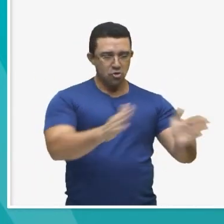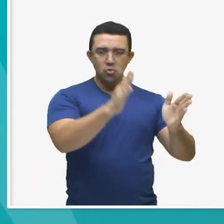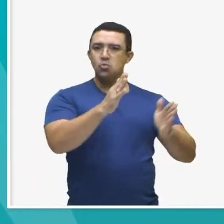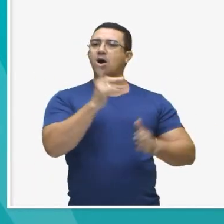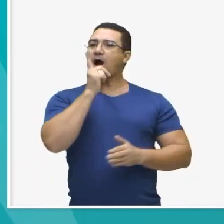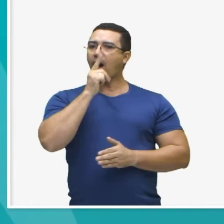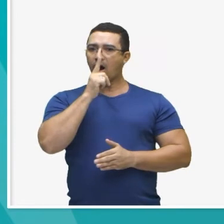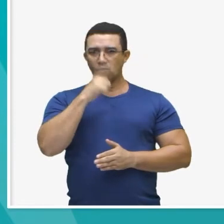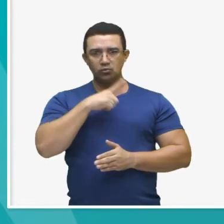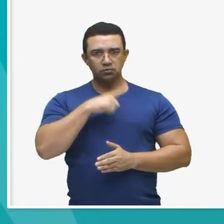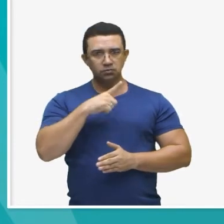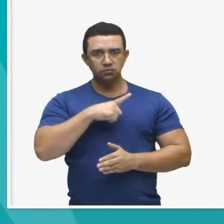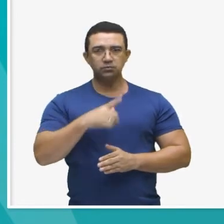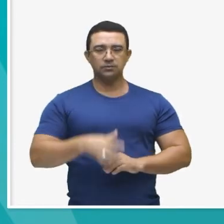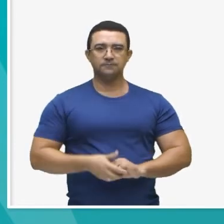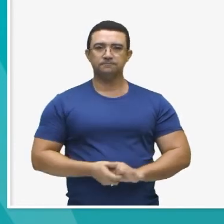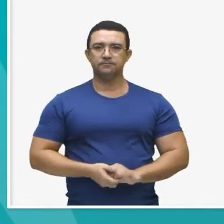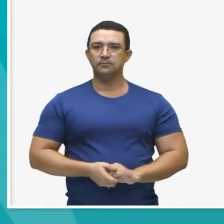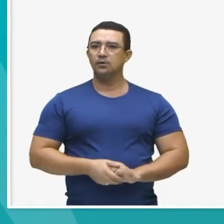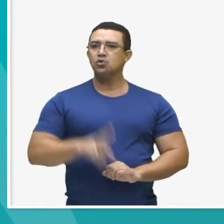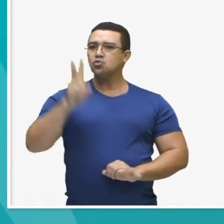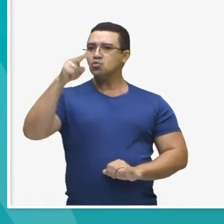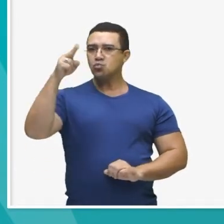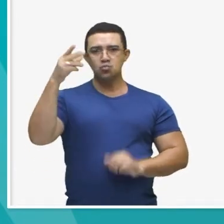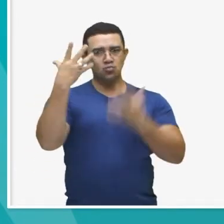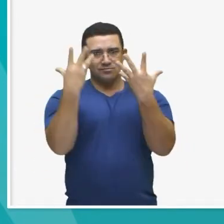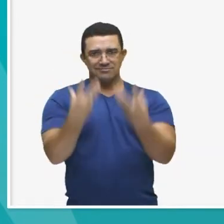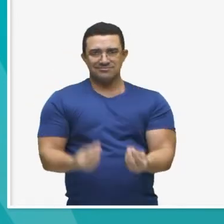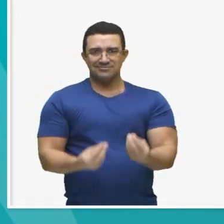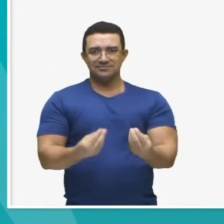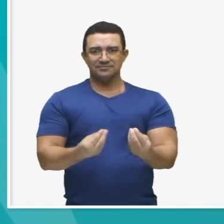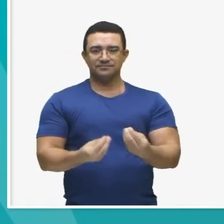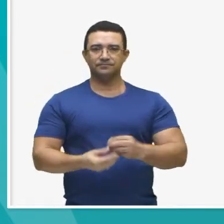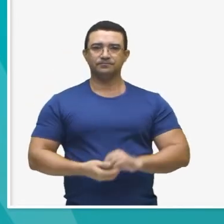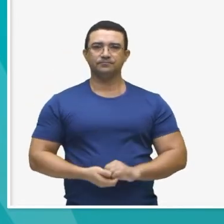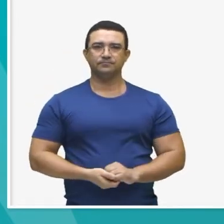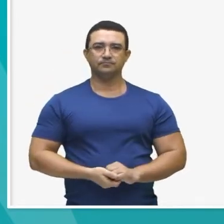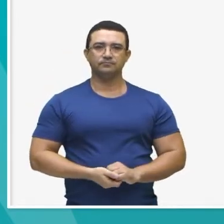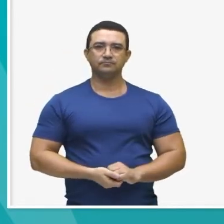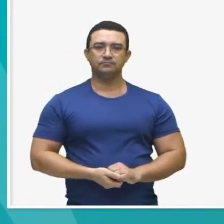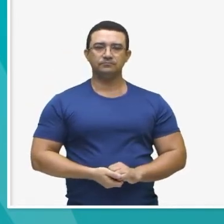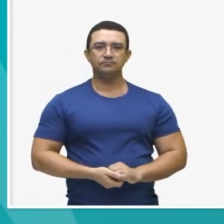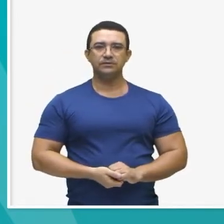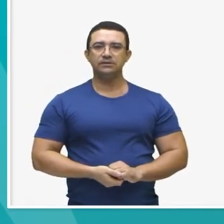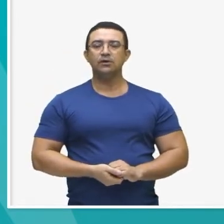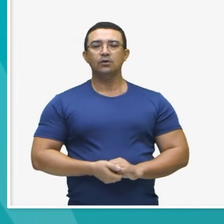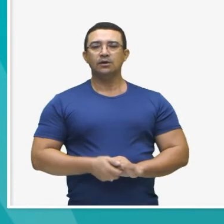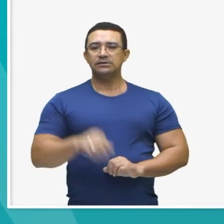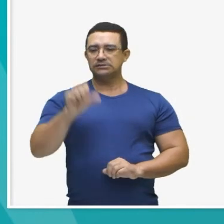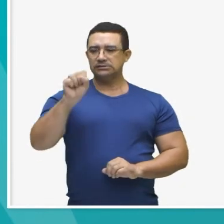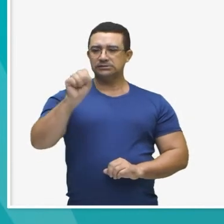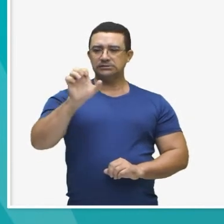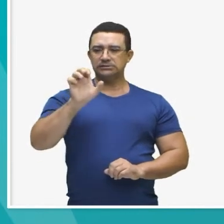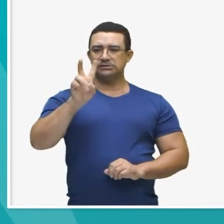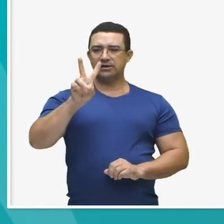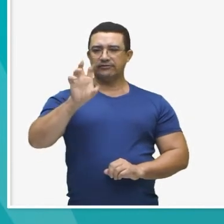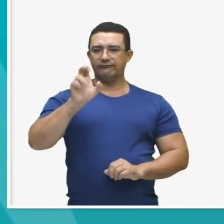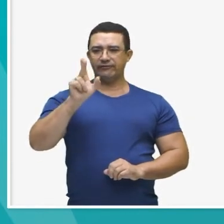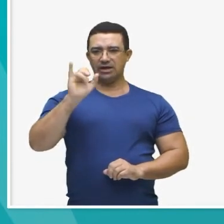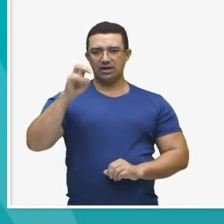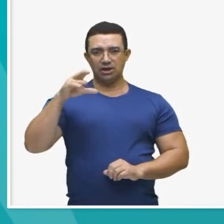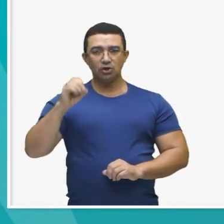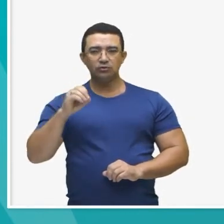parte, nesse lugar onde eu estou chegando, né? E ele vai fazendo associações, né? Falando que